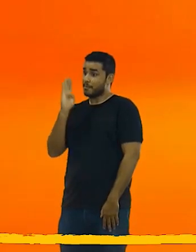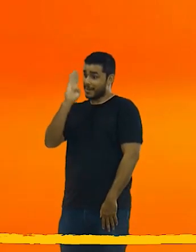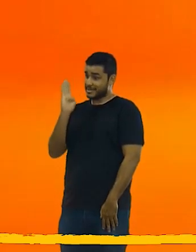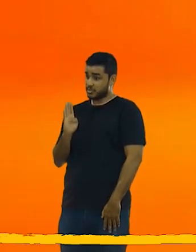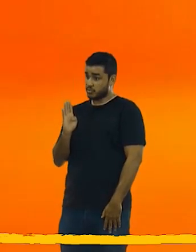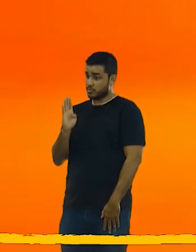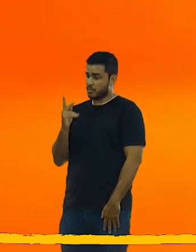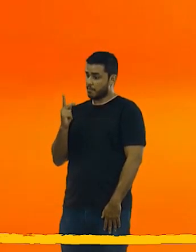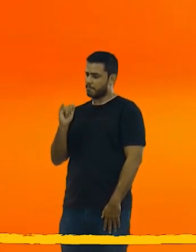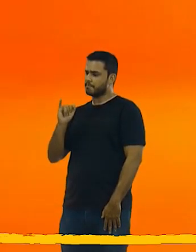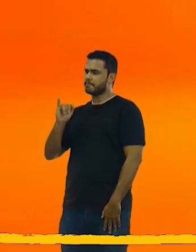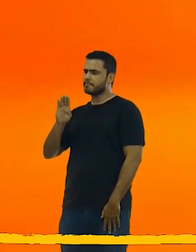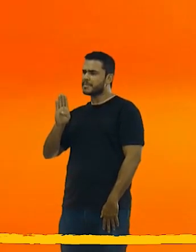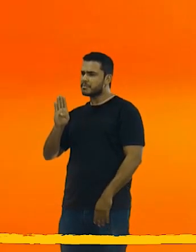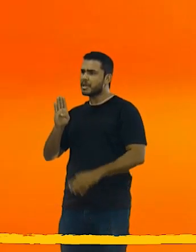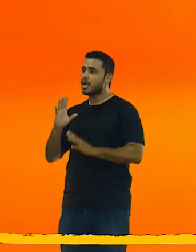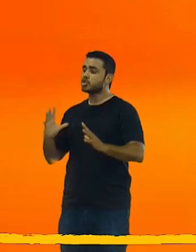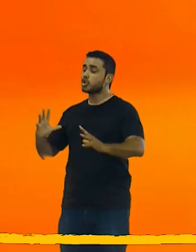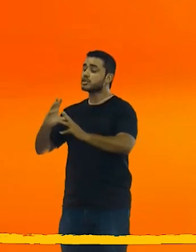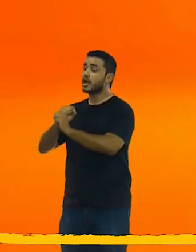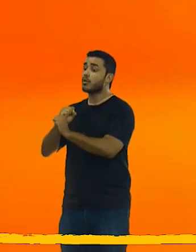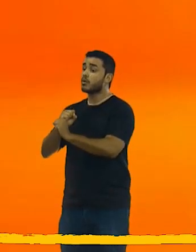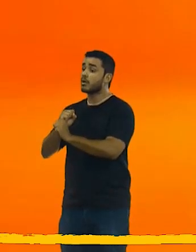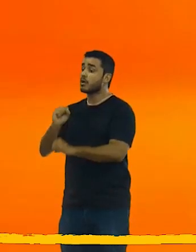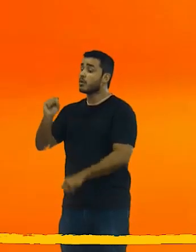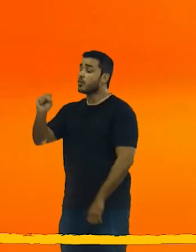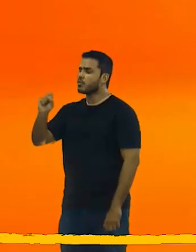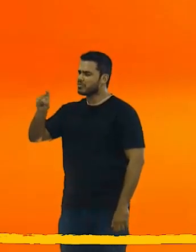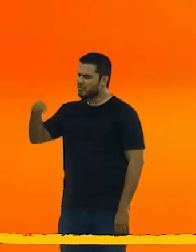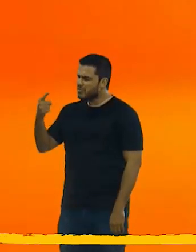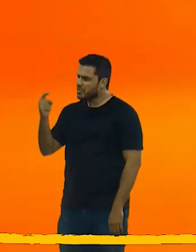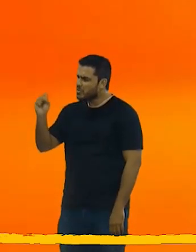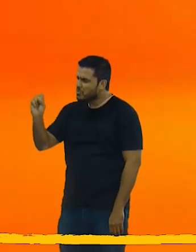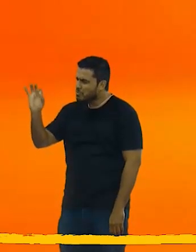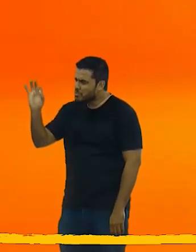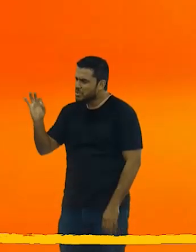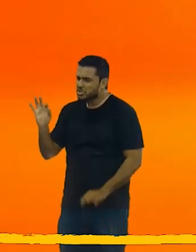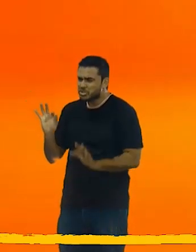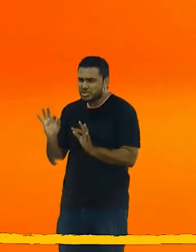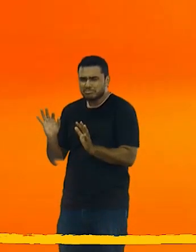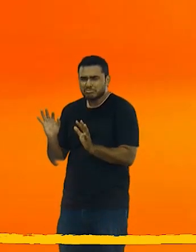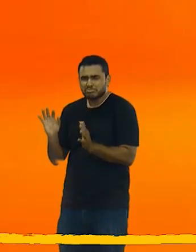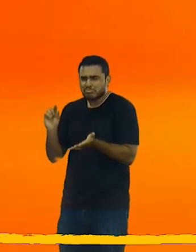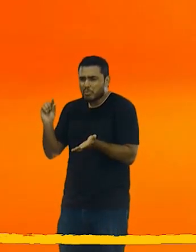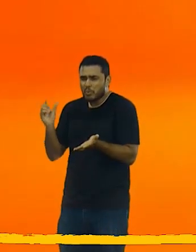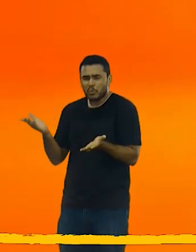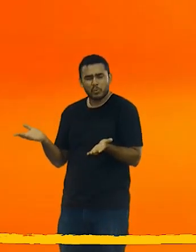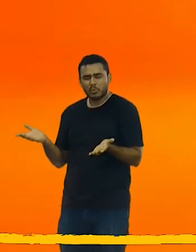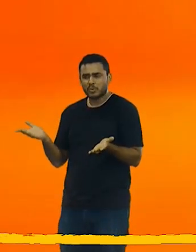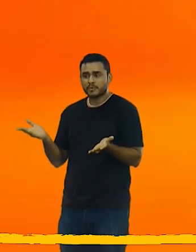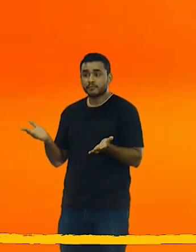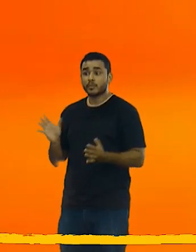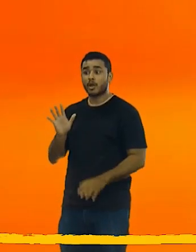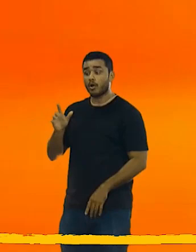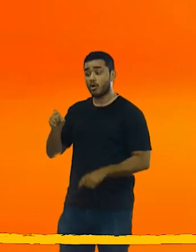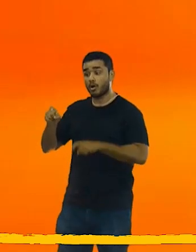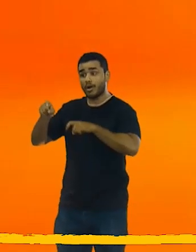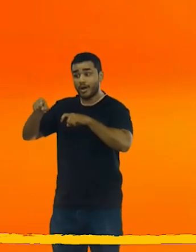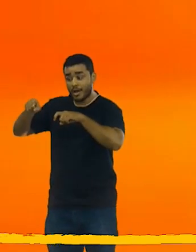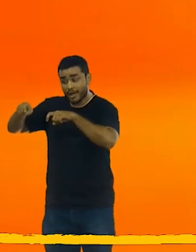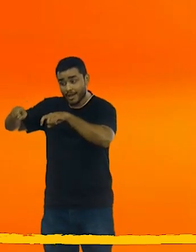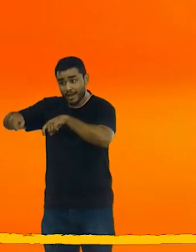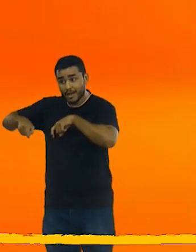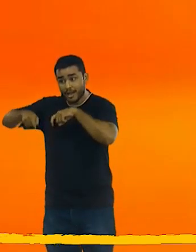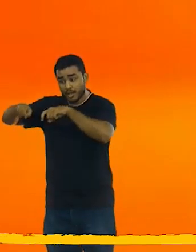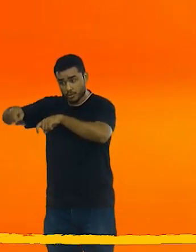agropecuário, agricultura e criação de animais. Presta atenção no que eu vou dizer. Quando você vai para o setor do agronegócio,